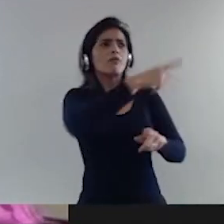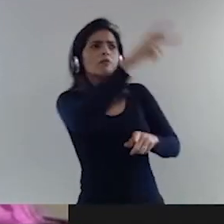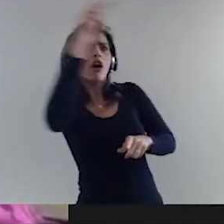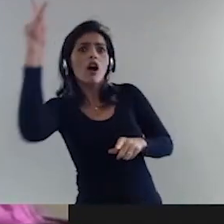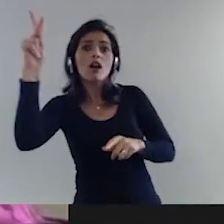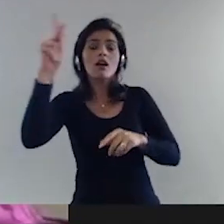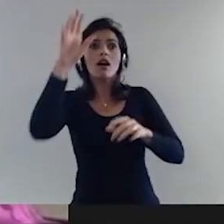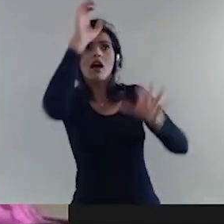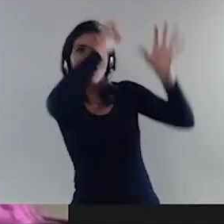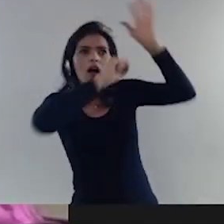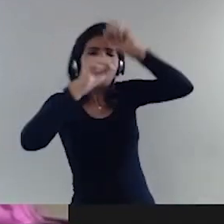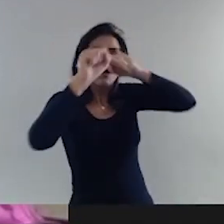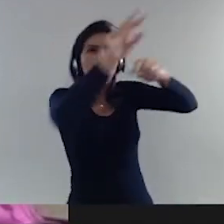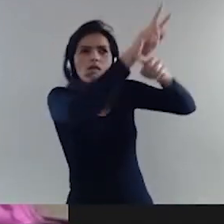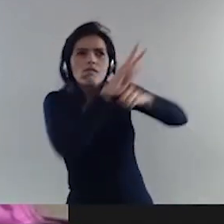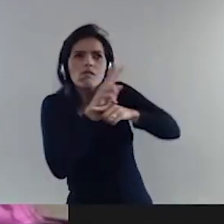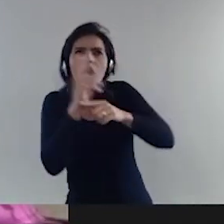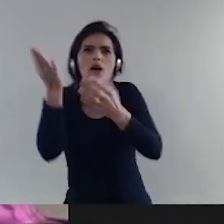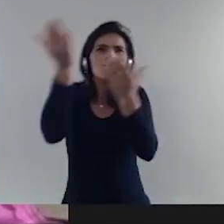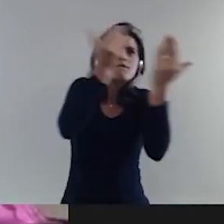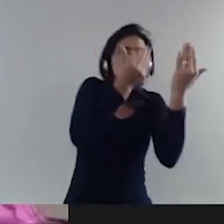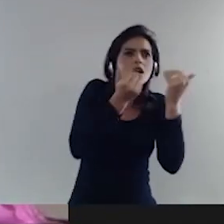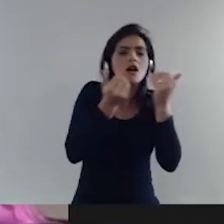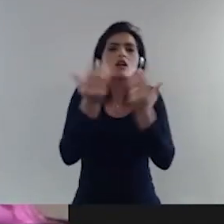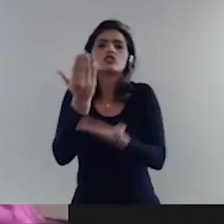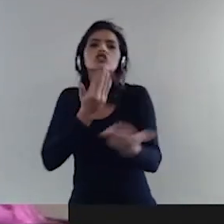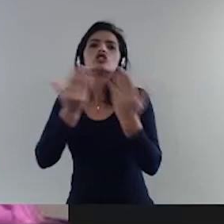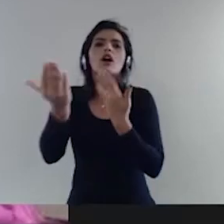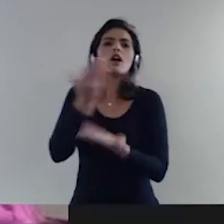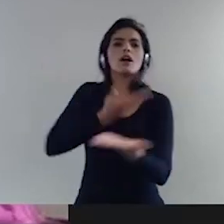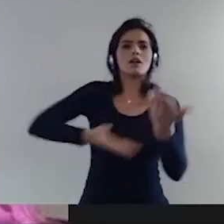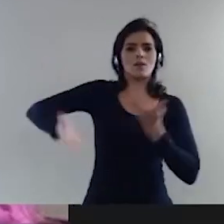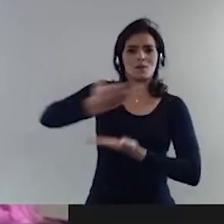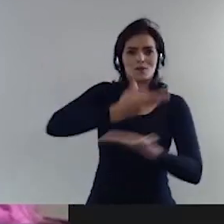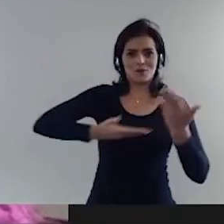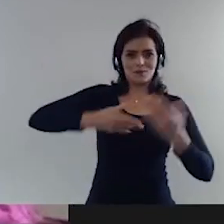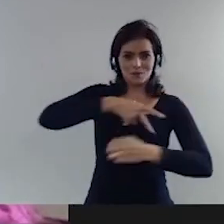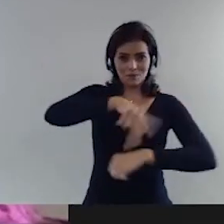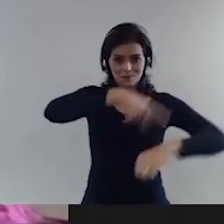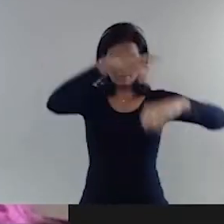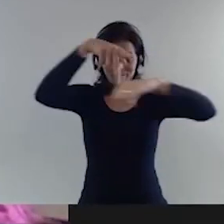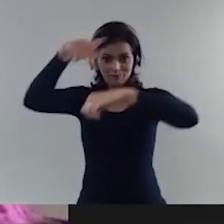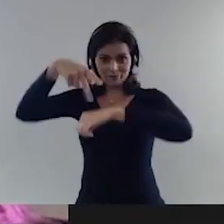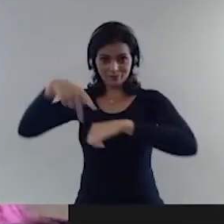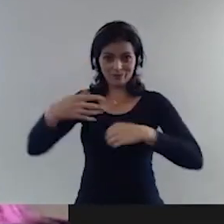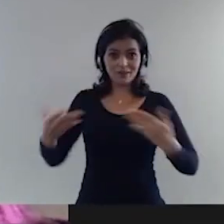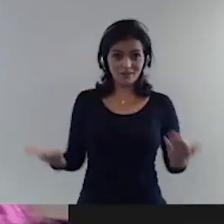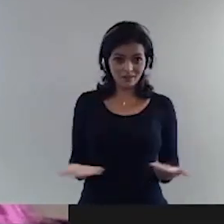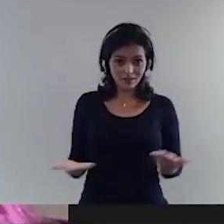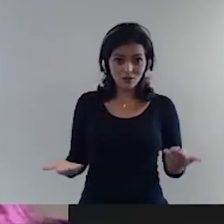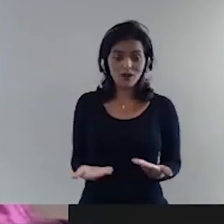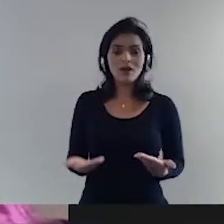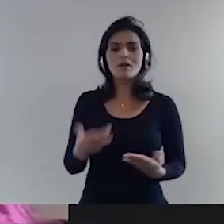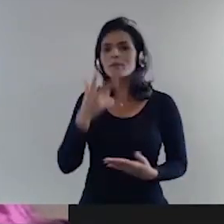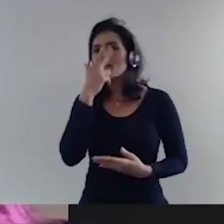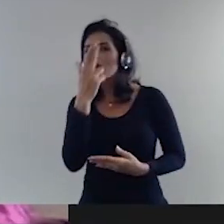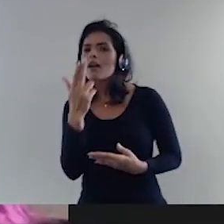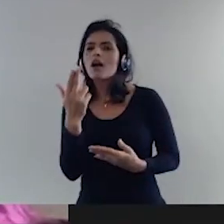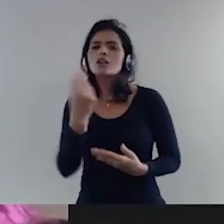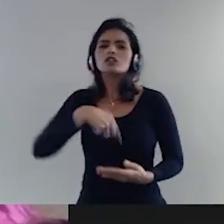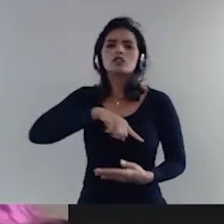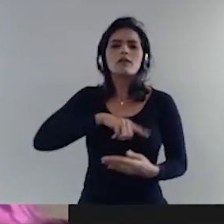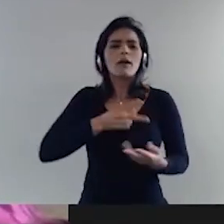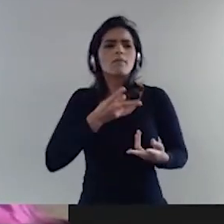em constante diálogo com o mundo. E, por meio das novas faces da crise, buscando a sua